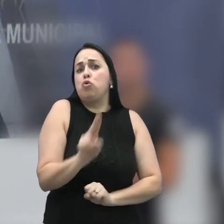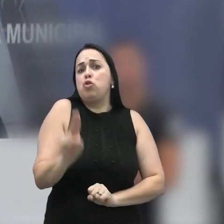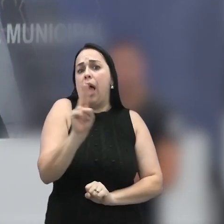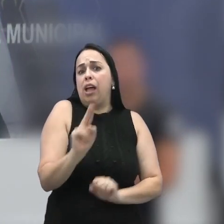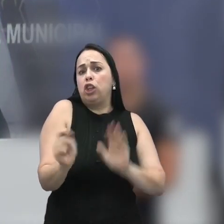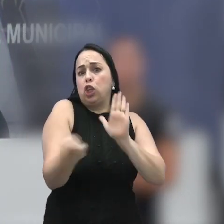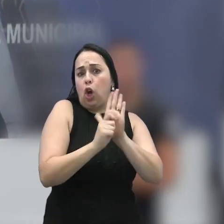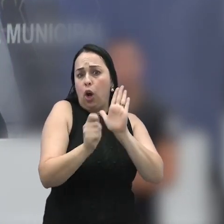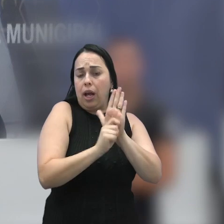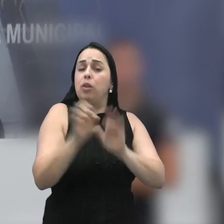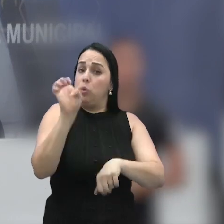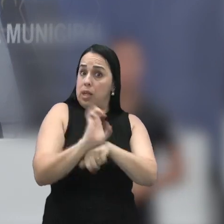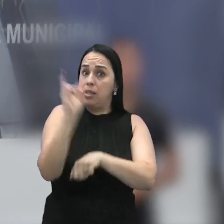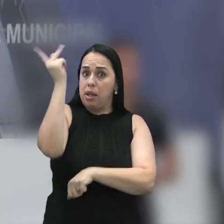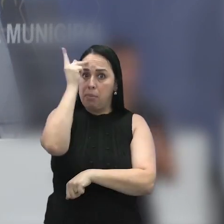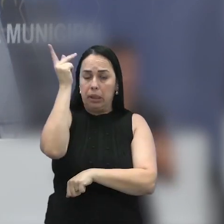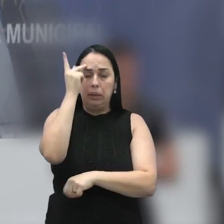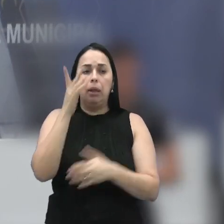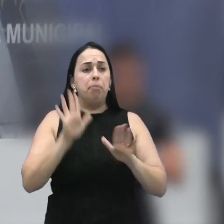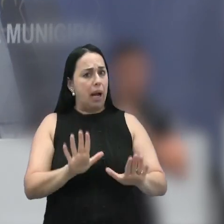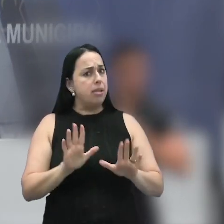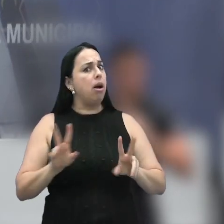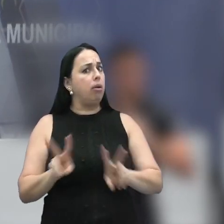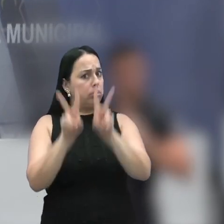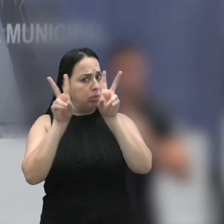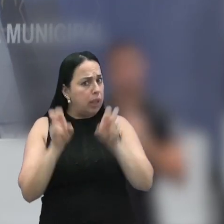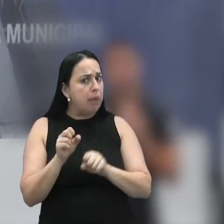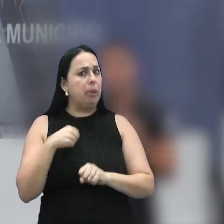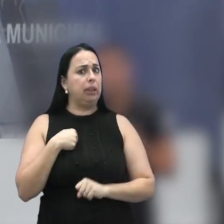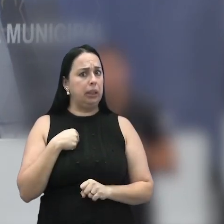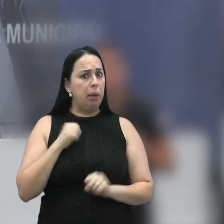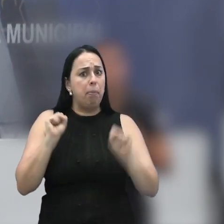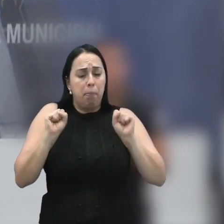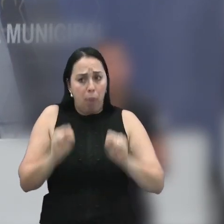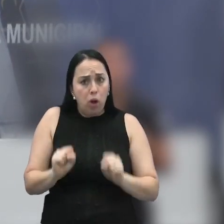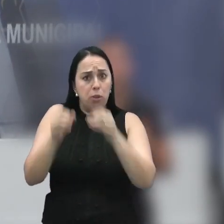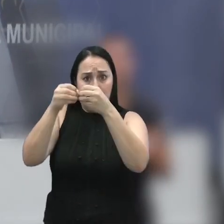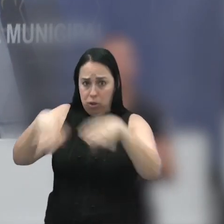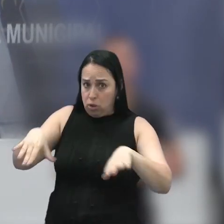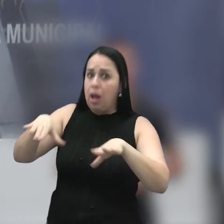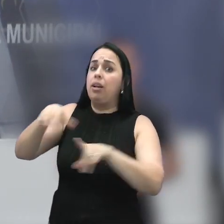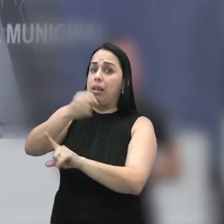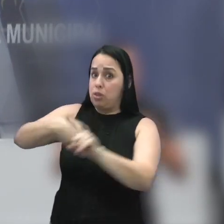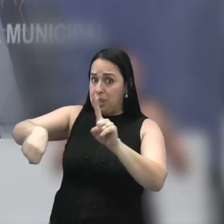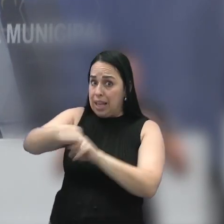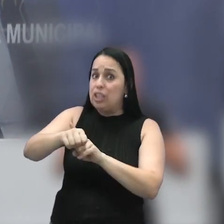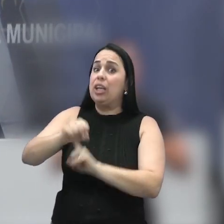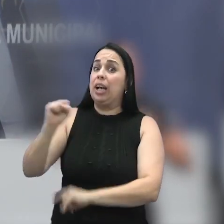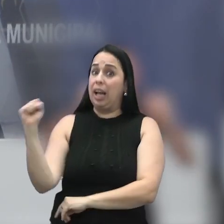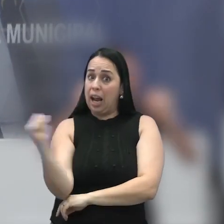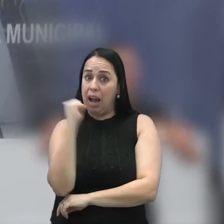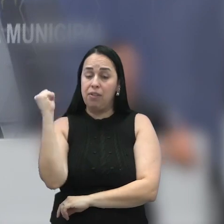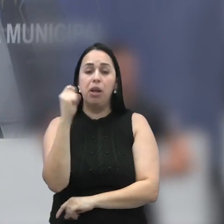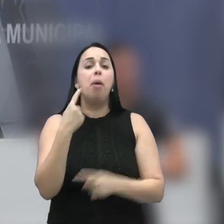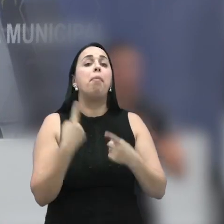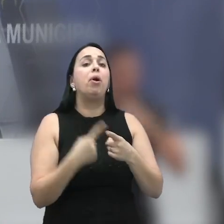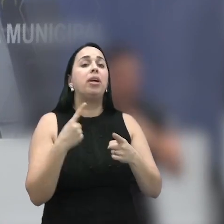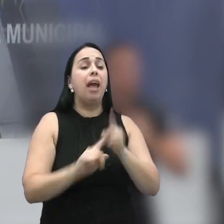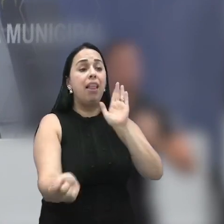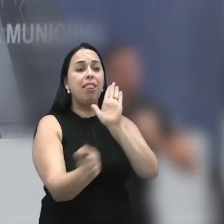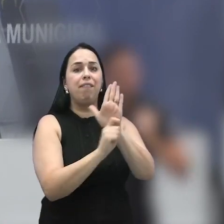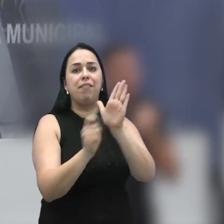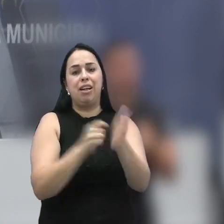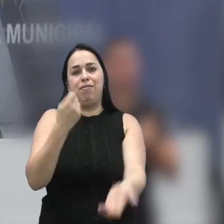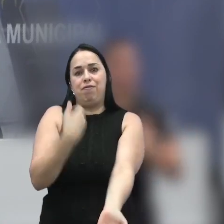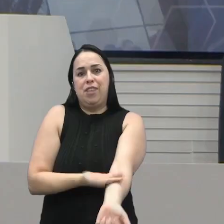São Paulo. Segundo Sena, esse é um tema sensível que poderia impactar questões sociais graves, que envolvem o vício